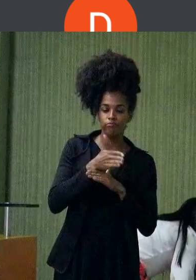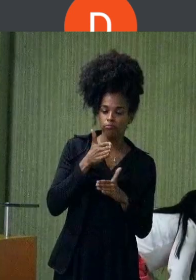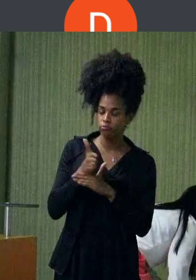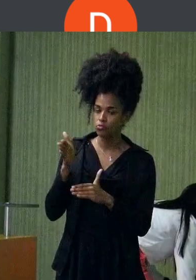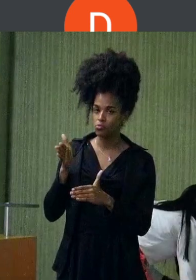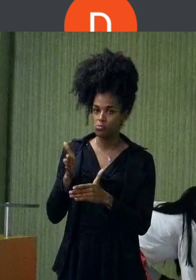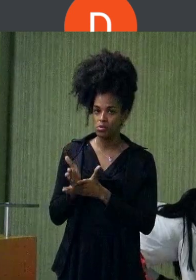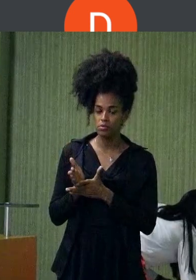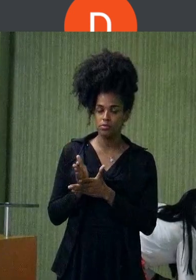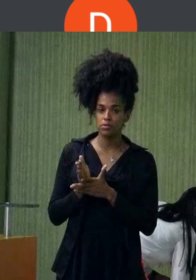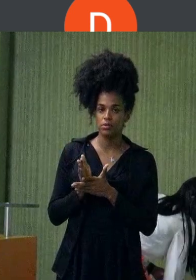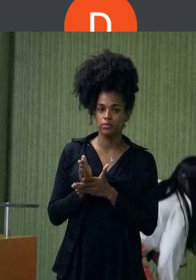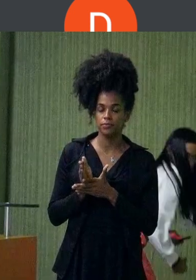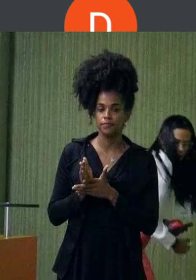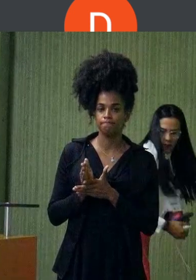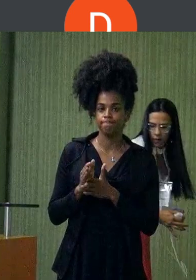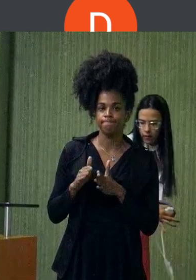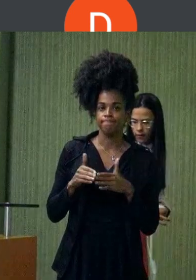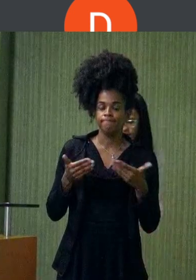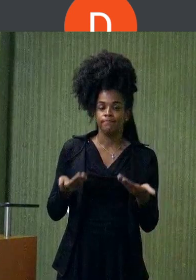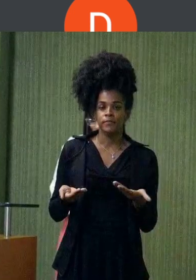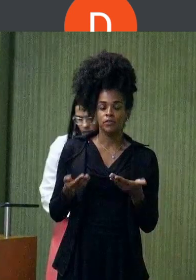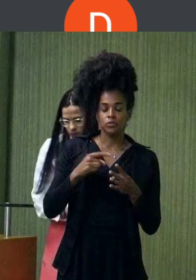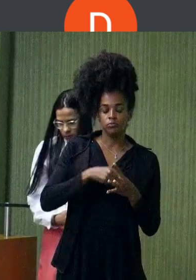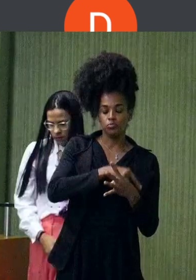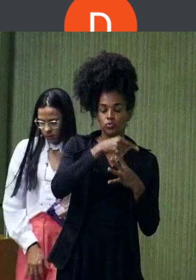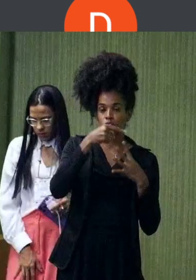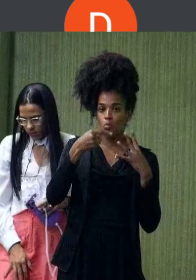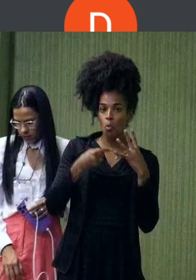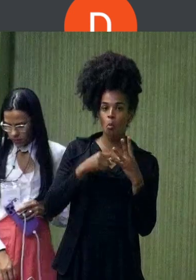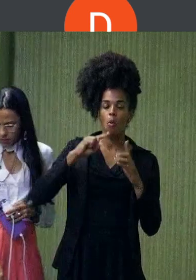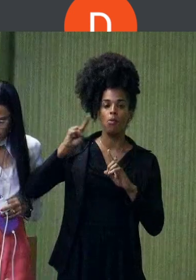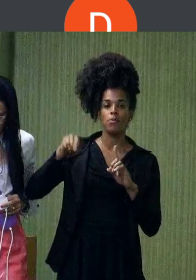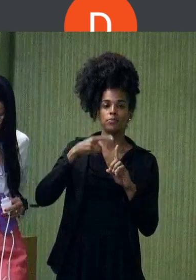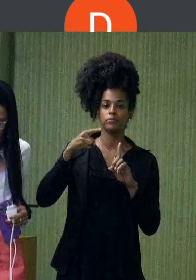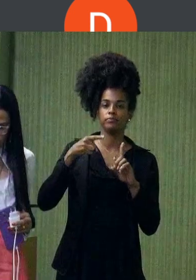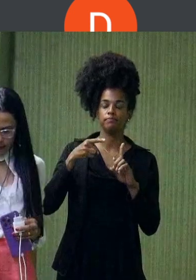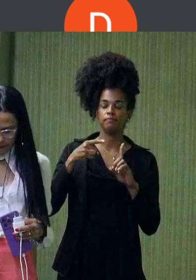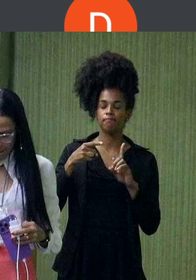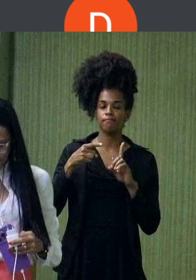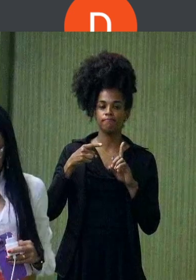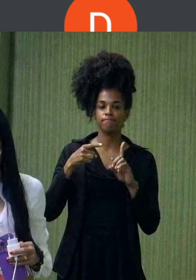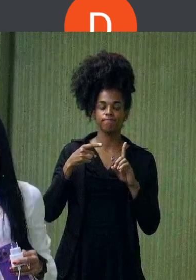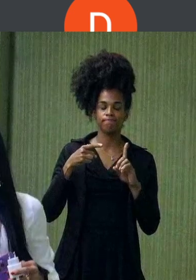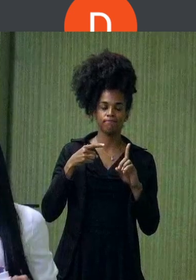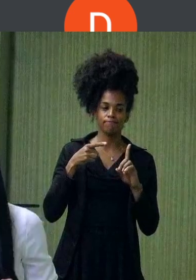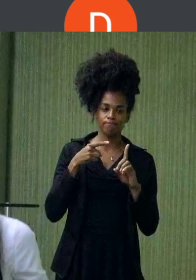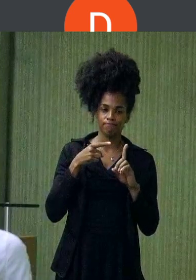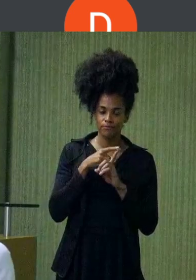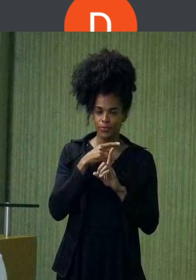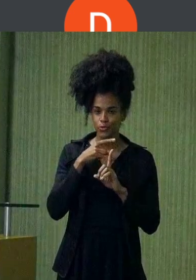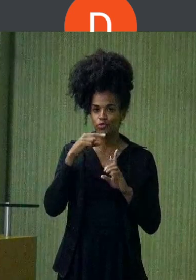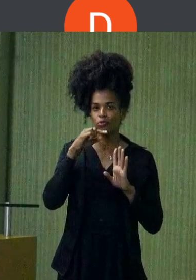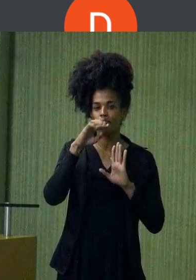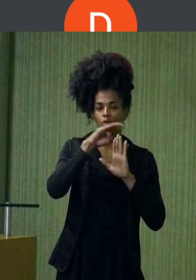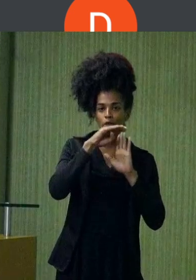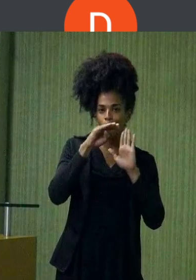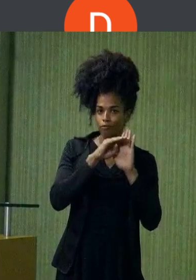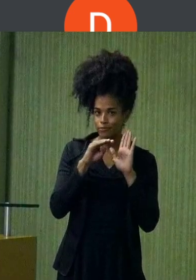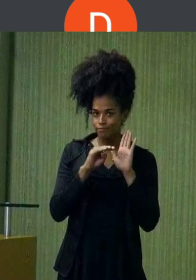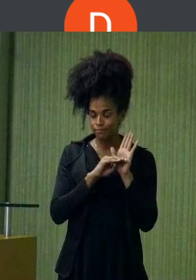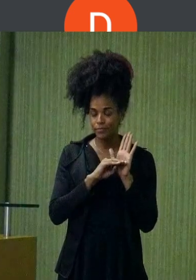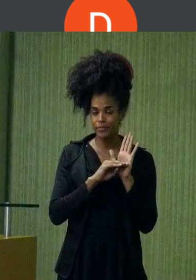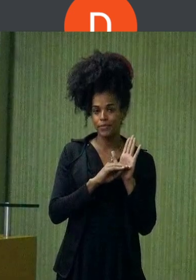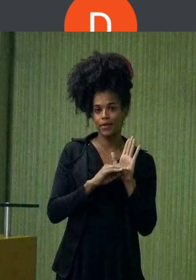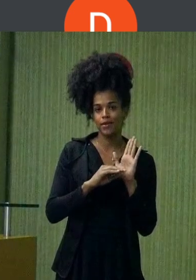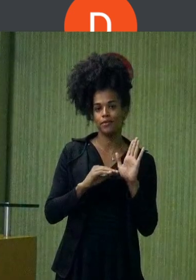a a há quatro metas associadas a a o objetivo né É do acesso trajetória e conclusão no Ensino Fundamental